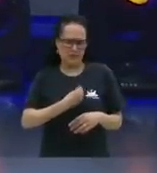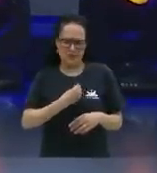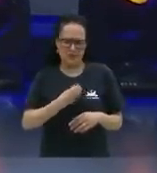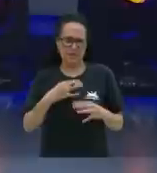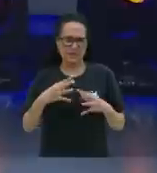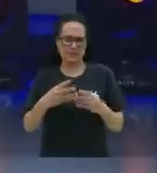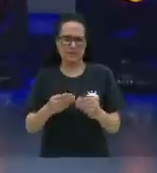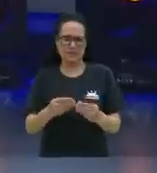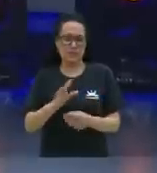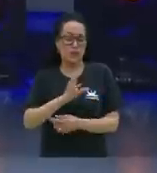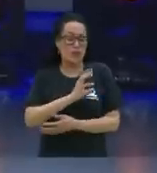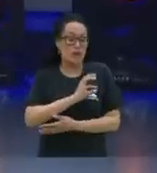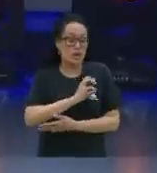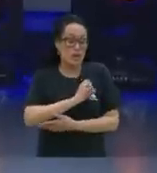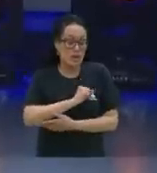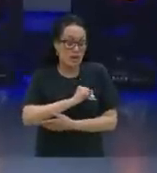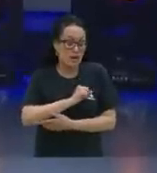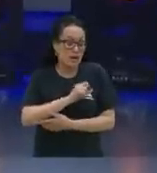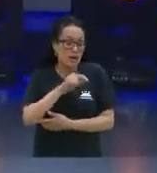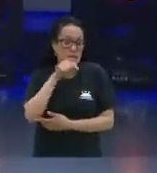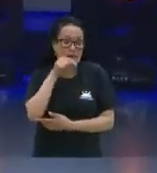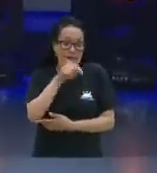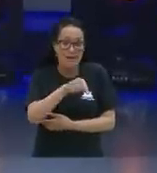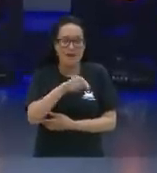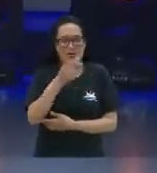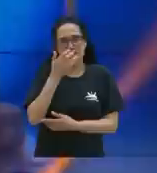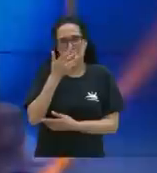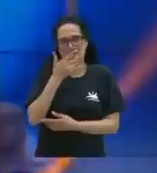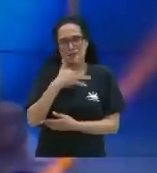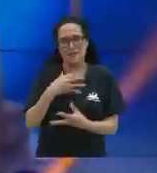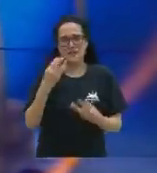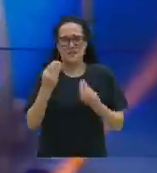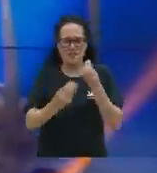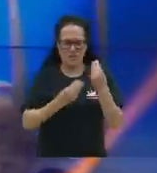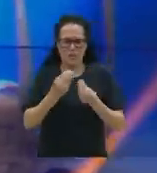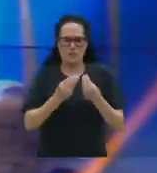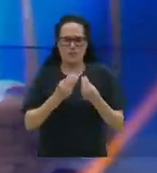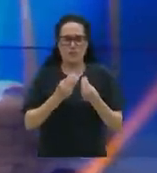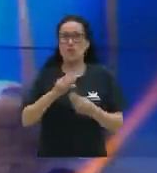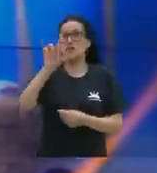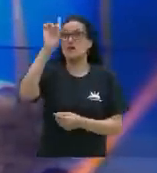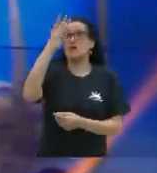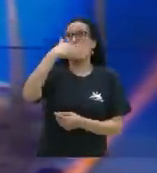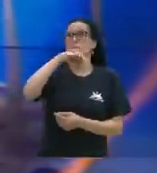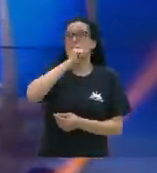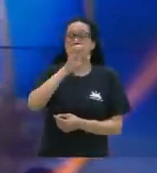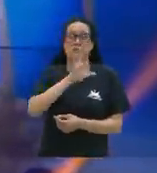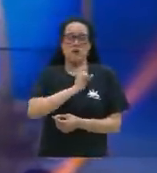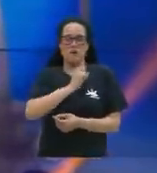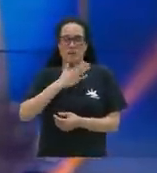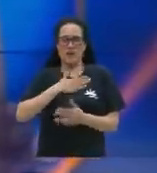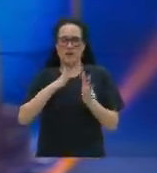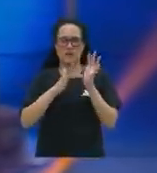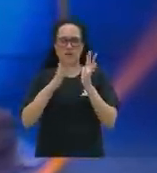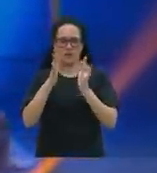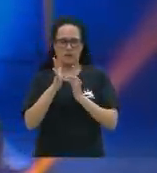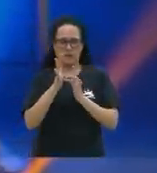ama essa criança como meu Pai do céu a ama. E Jesus falou em seguida: o